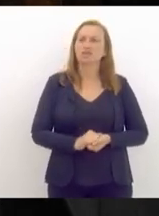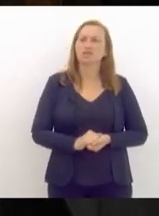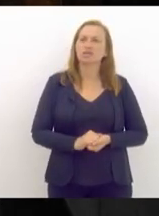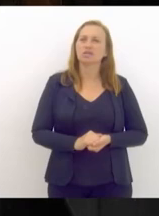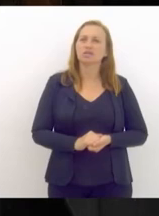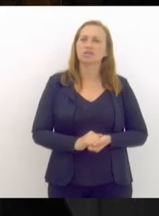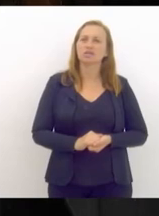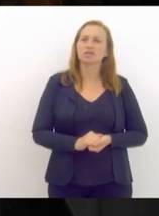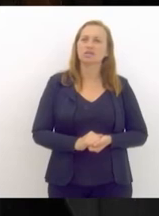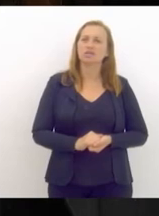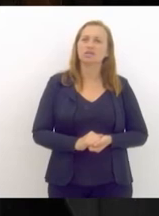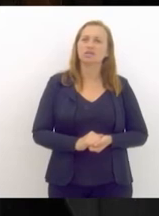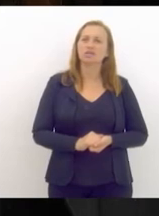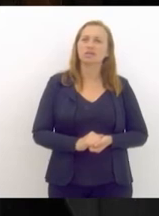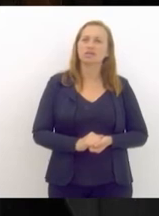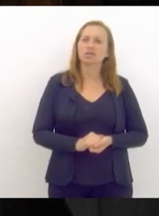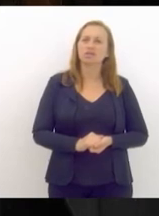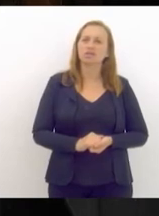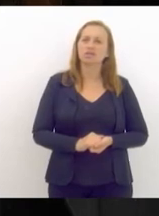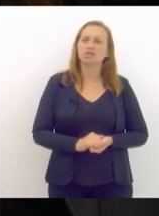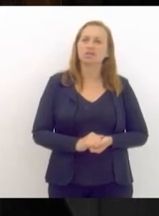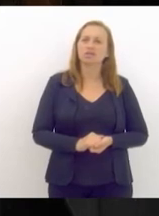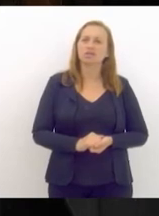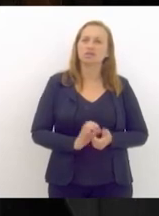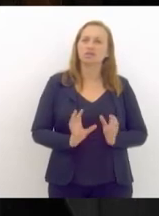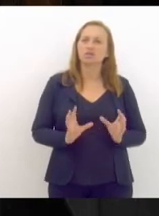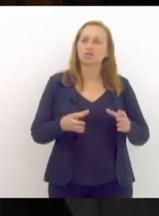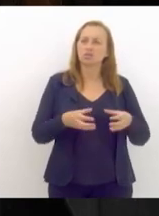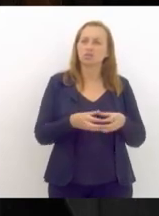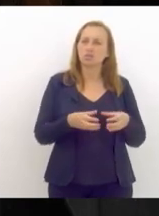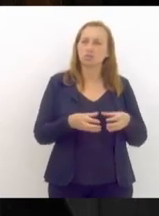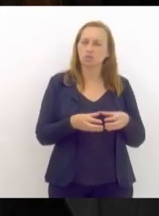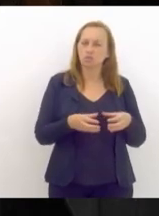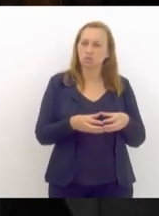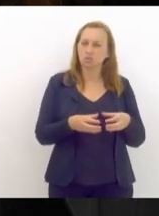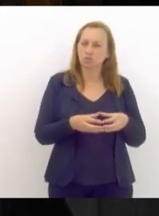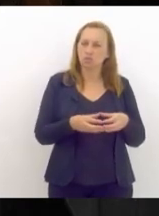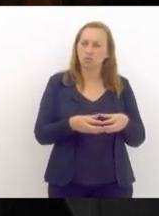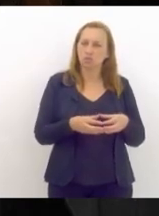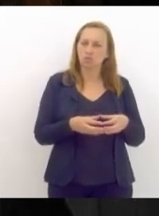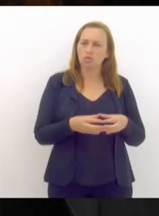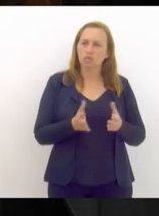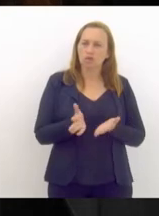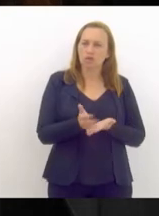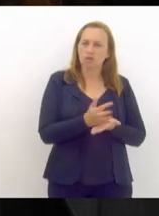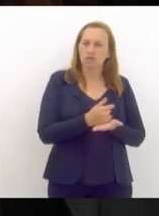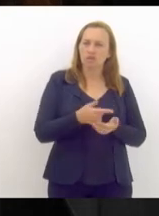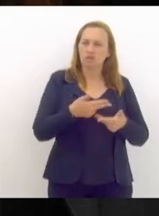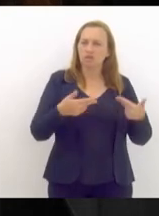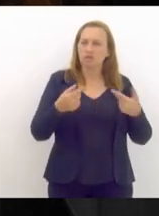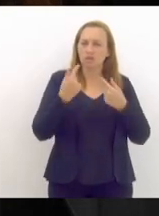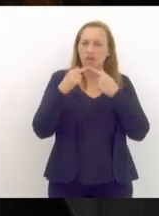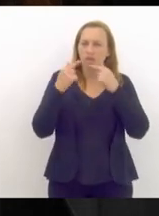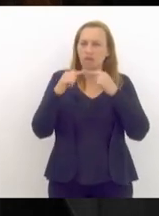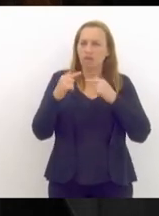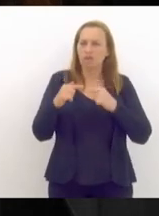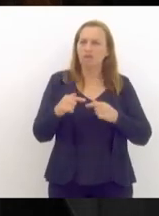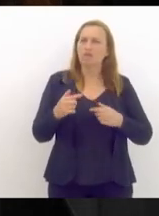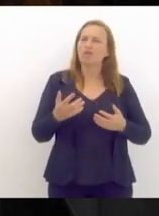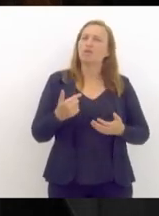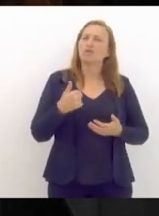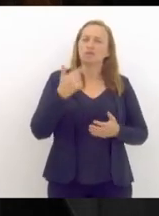um tribunal especializado por essa área, pela enxurrada de reclamações. Então, eu vou aqui pegar